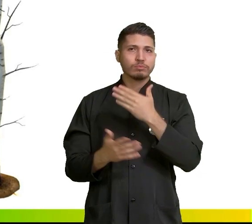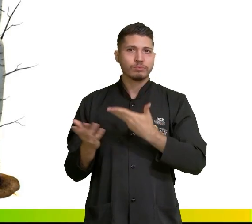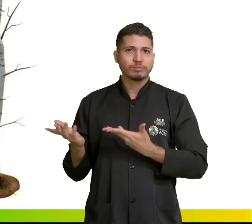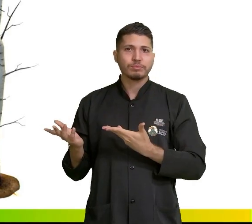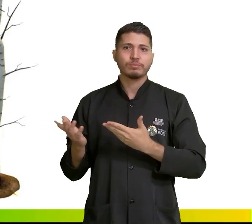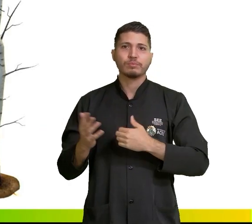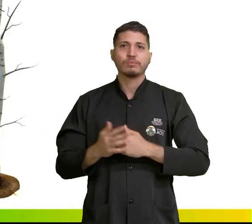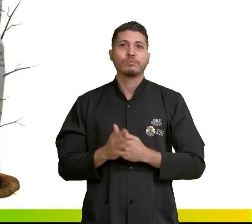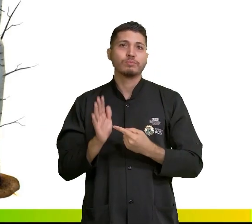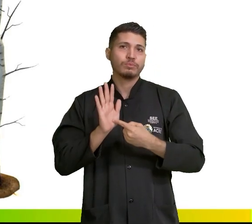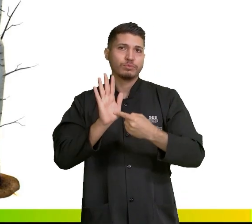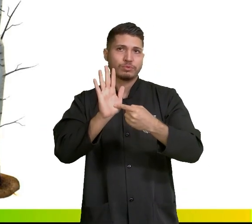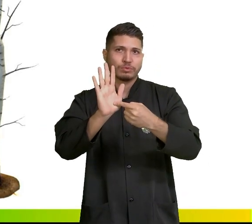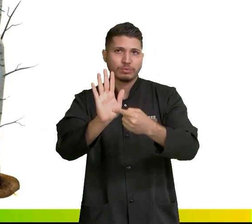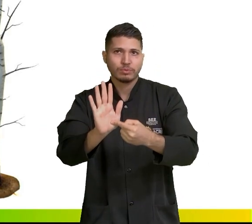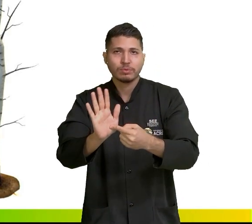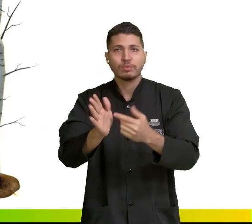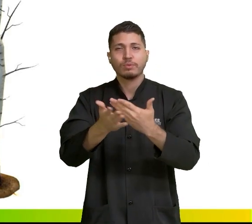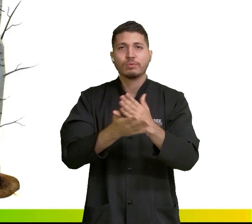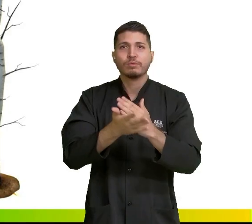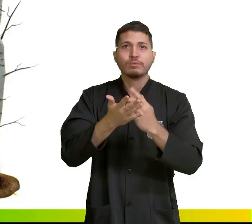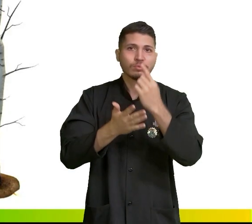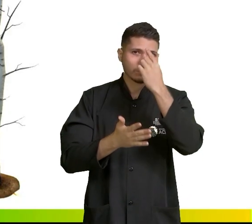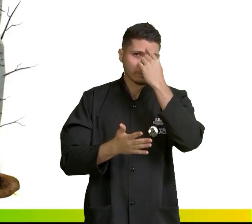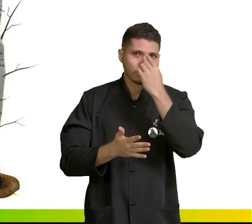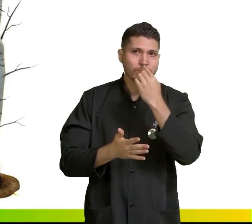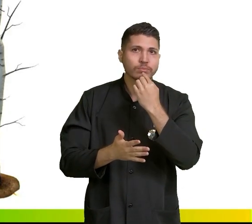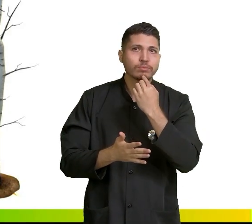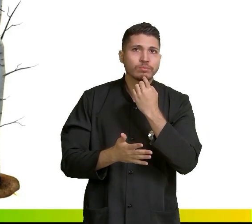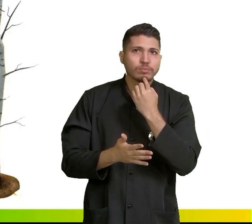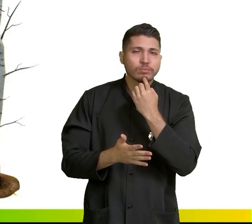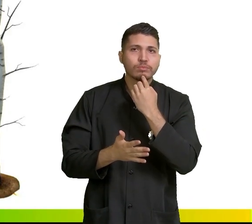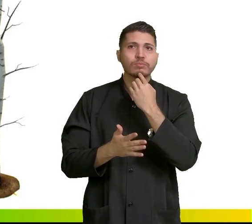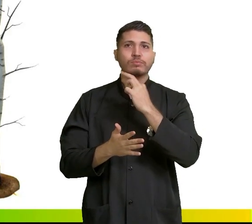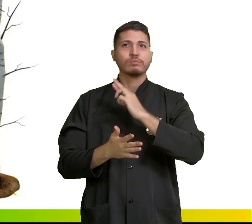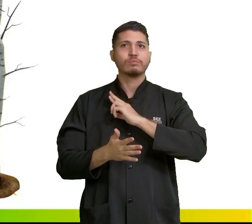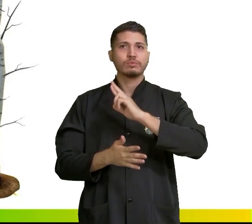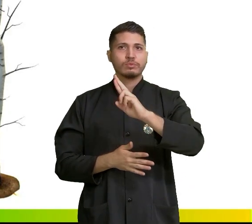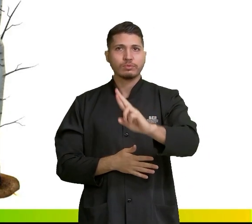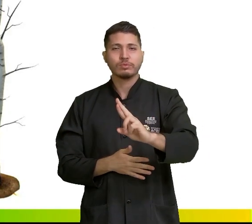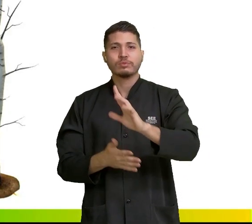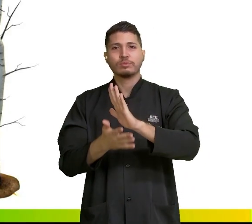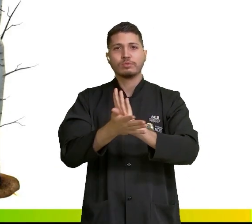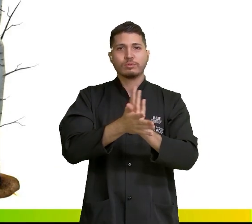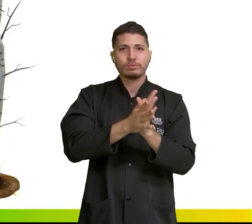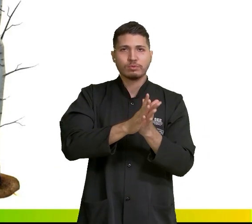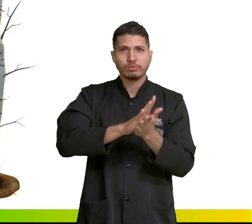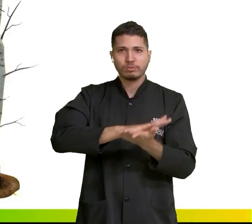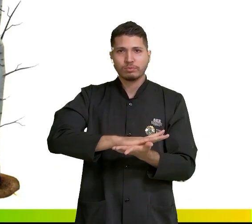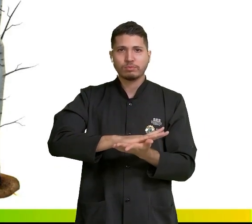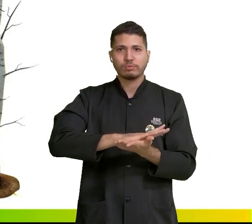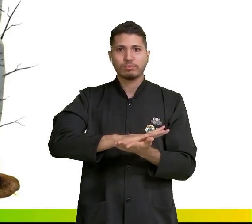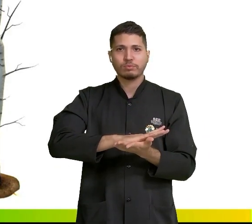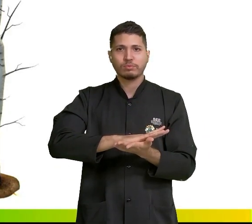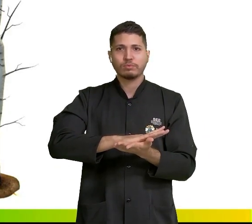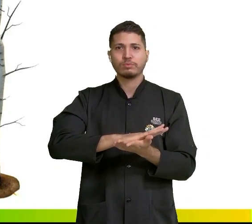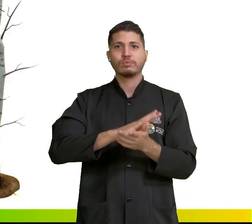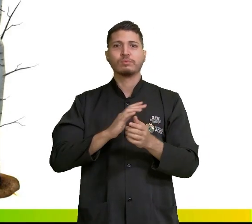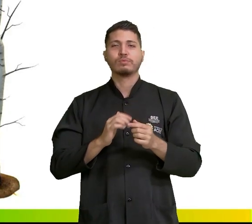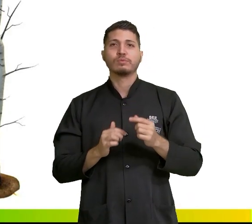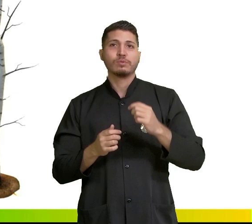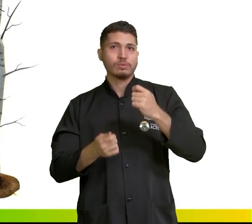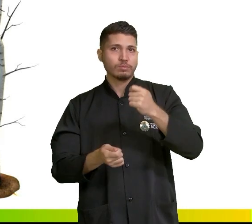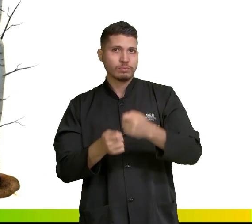vão representar um pouco disso, ó. Essa figura representando o desmatamento. A gente tem também uma figura representando